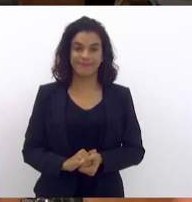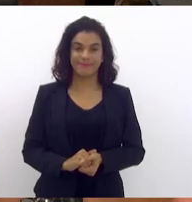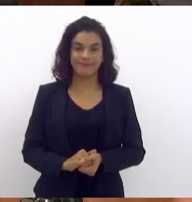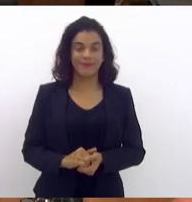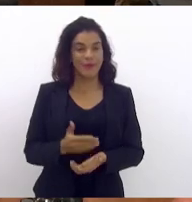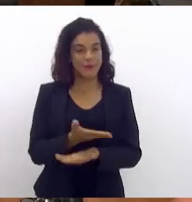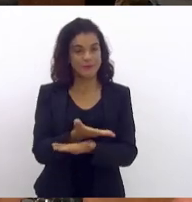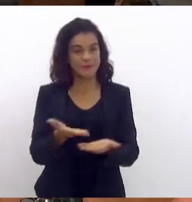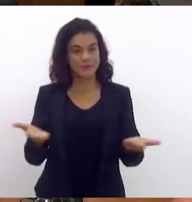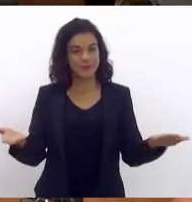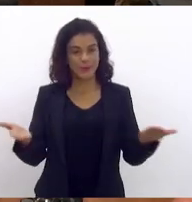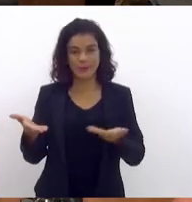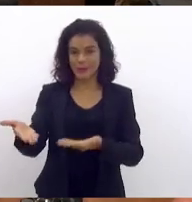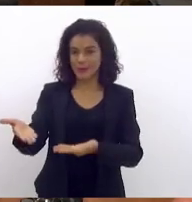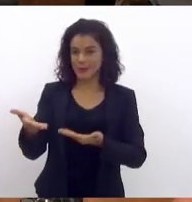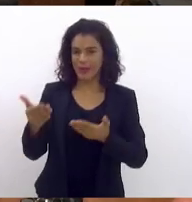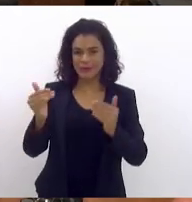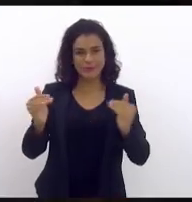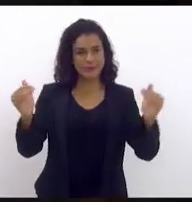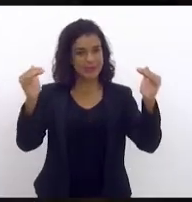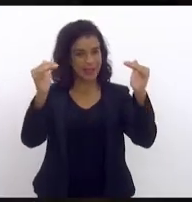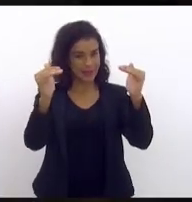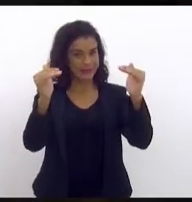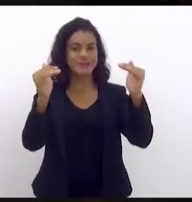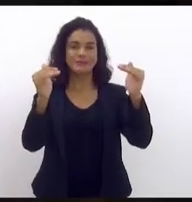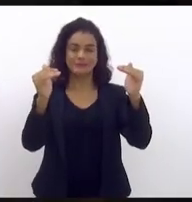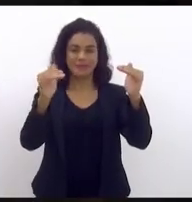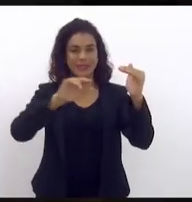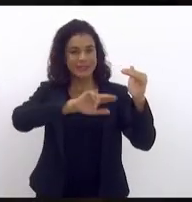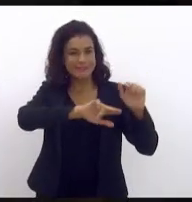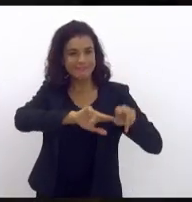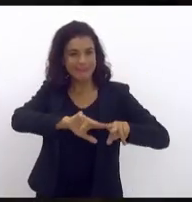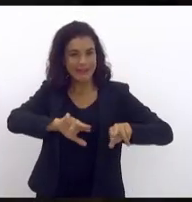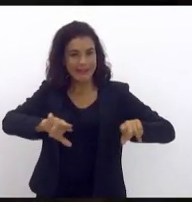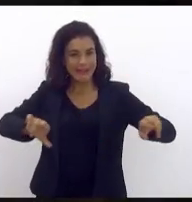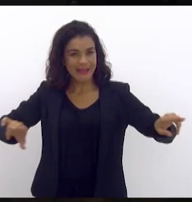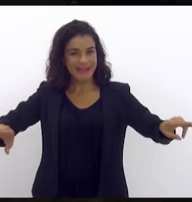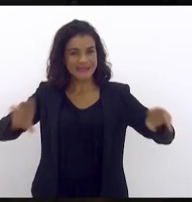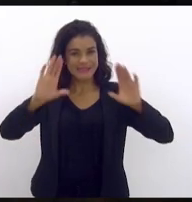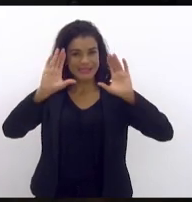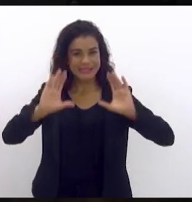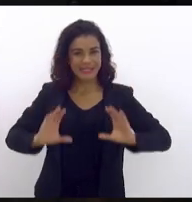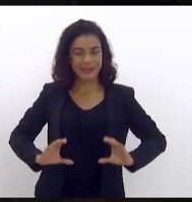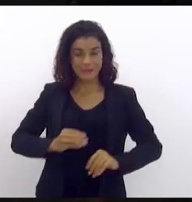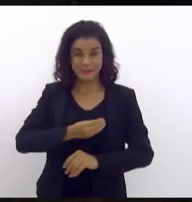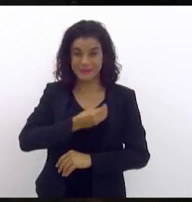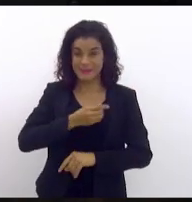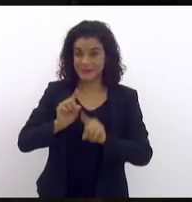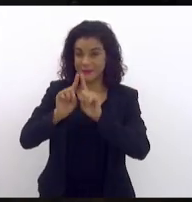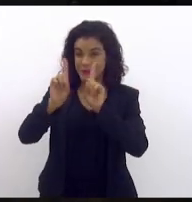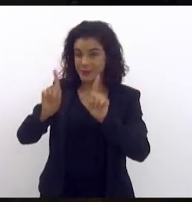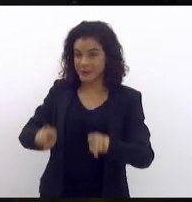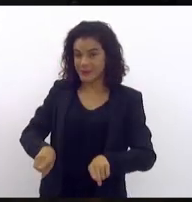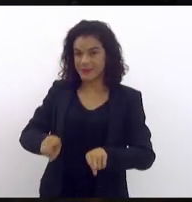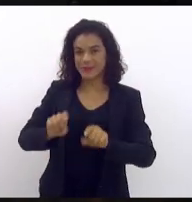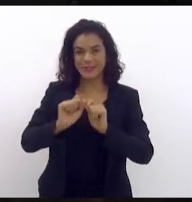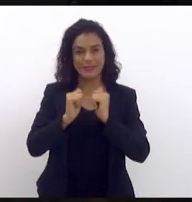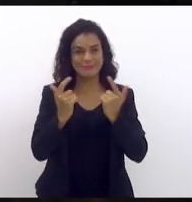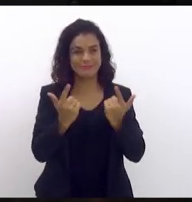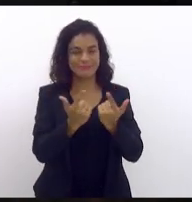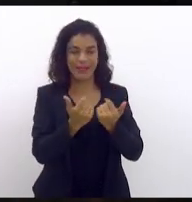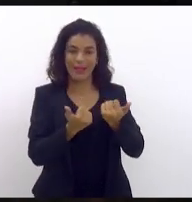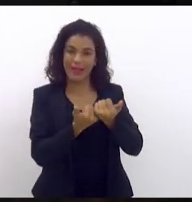senhores convidados autoridades demais cidadãos presentes servidores desta casa